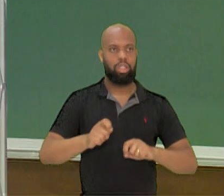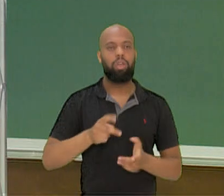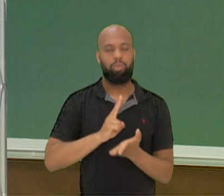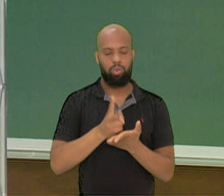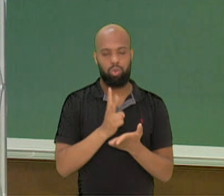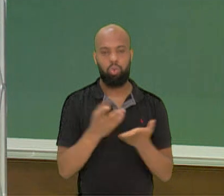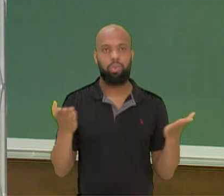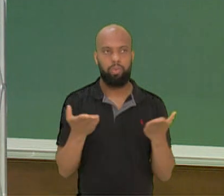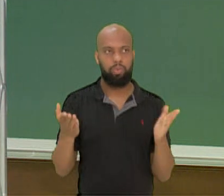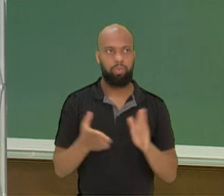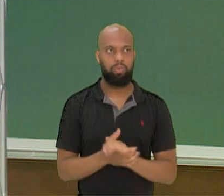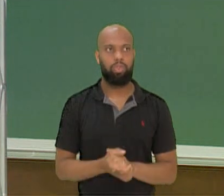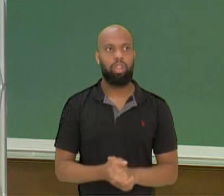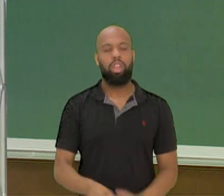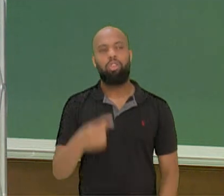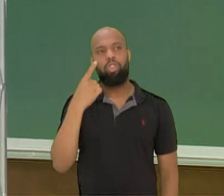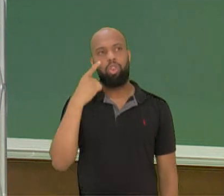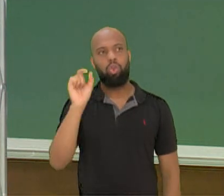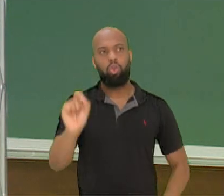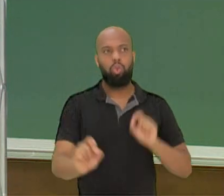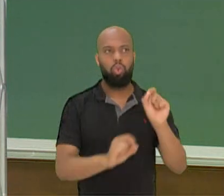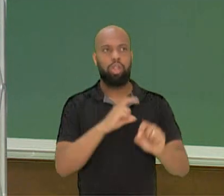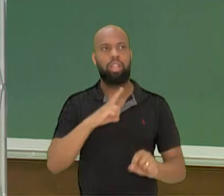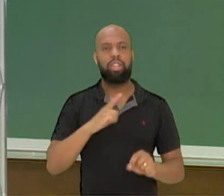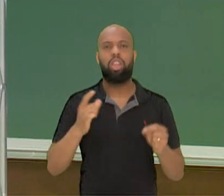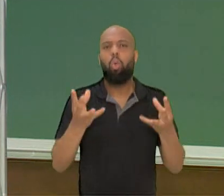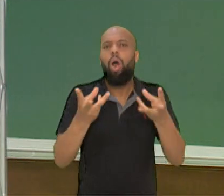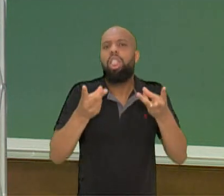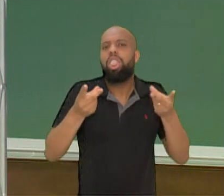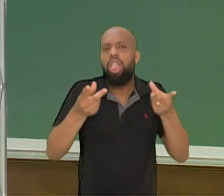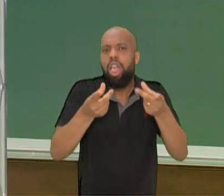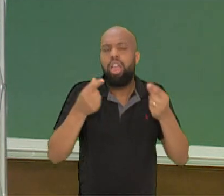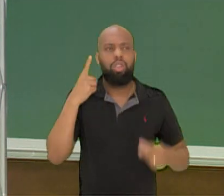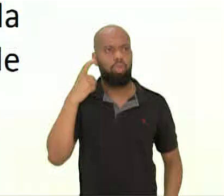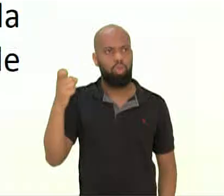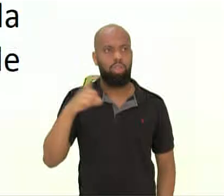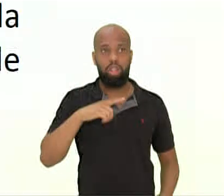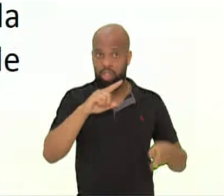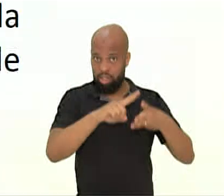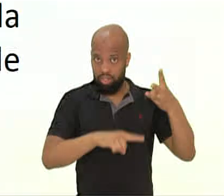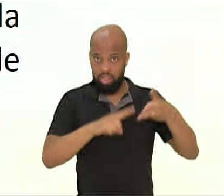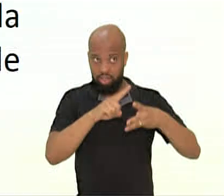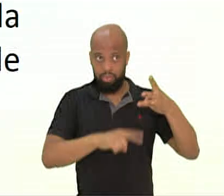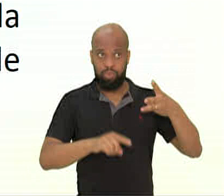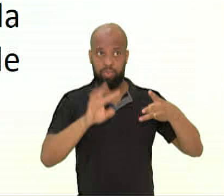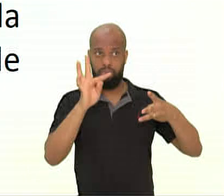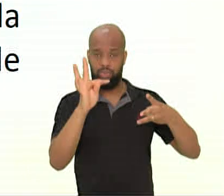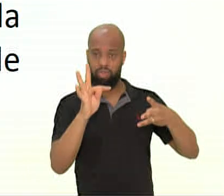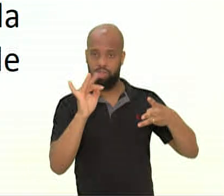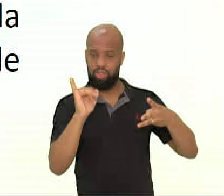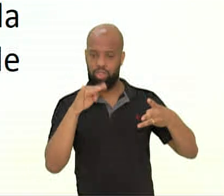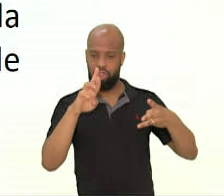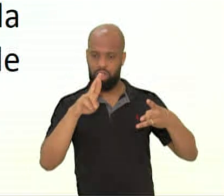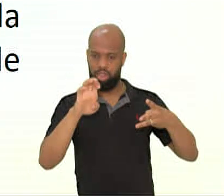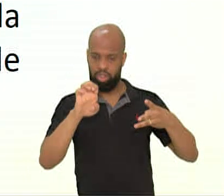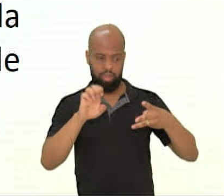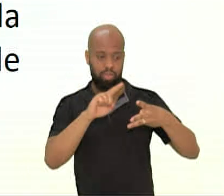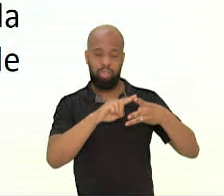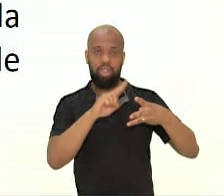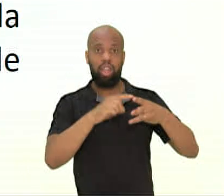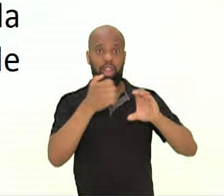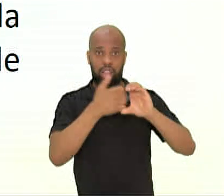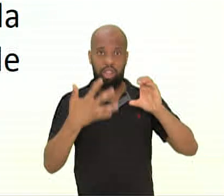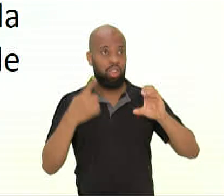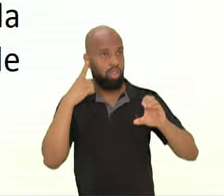mais um pouco aqui então? Olha o que temos ali. A qualidade do som é definida por 3 componentes. O timbre, que é a característica sonora que nos